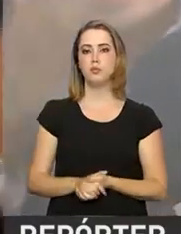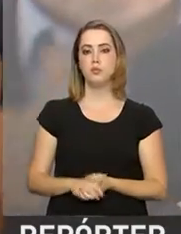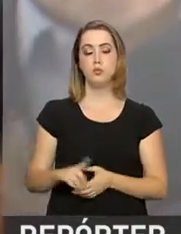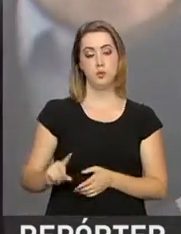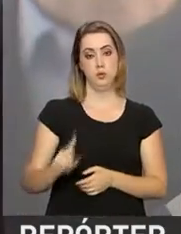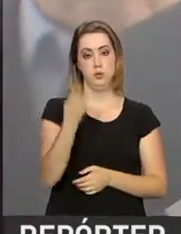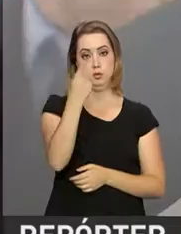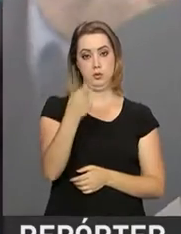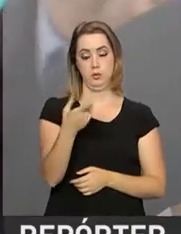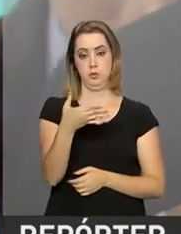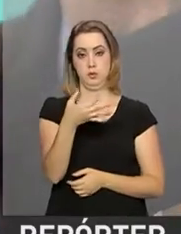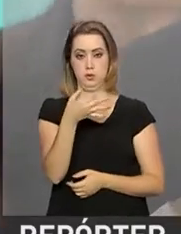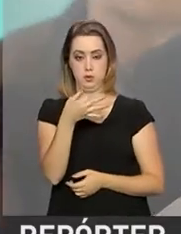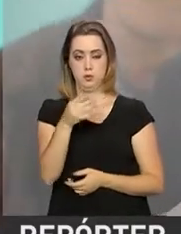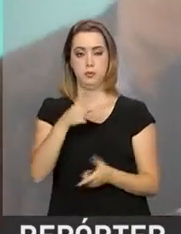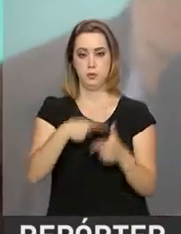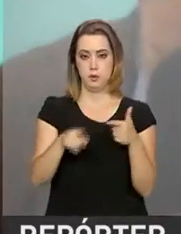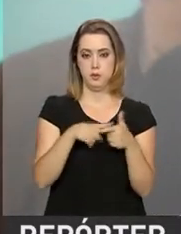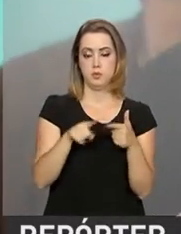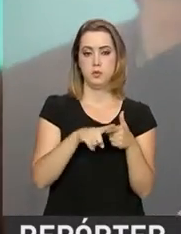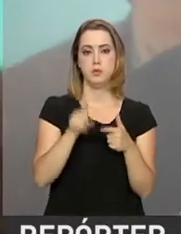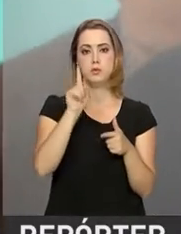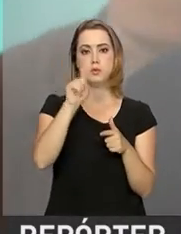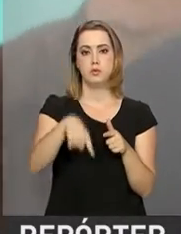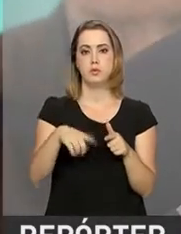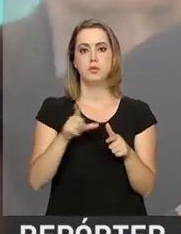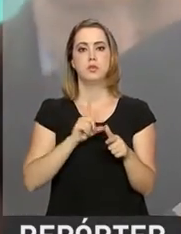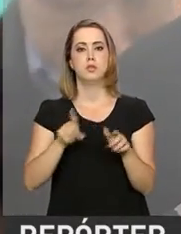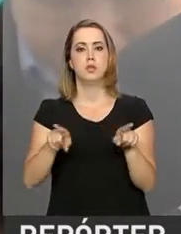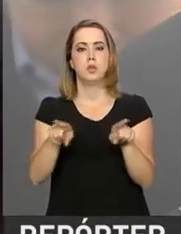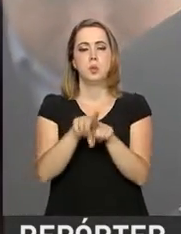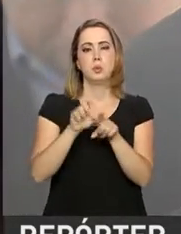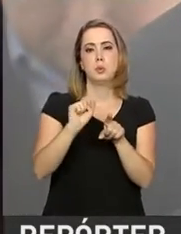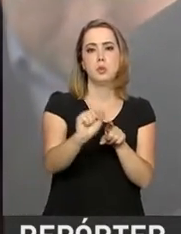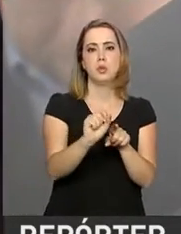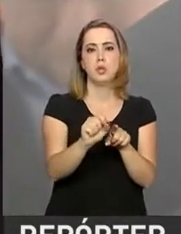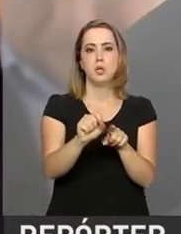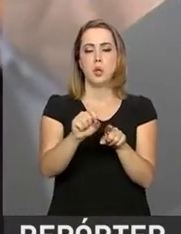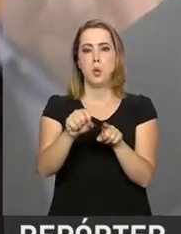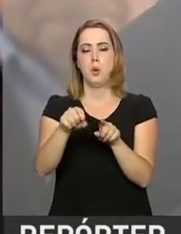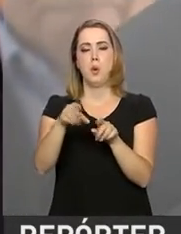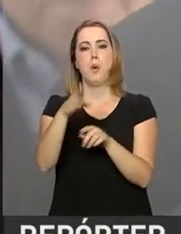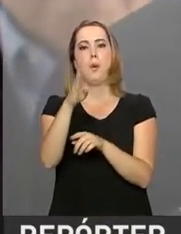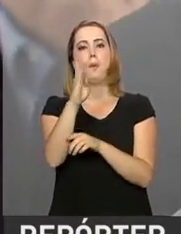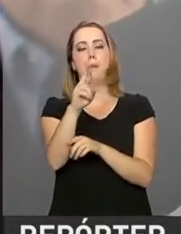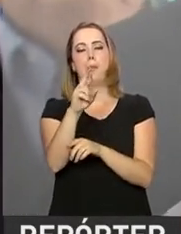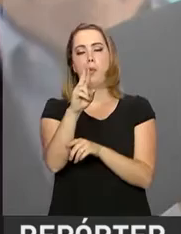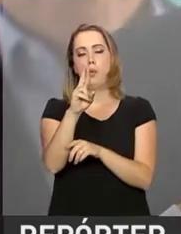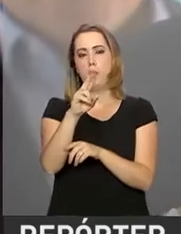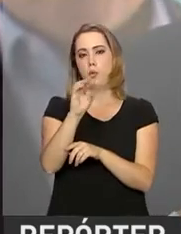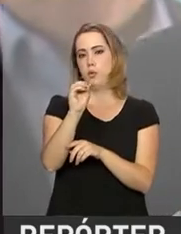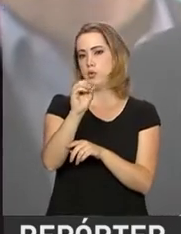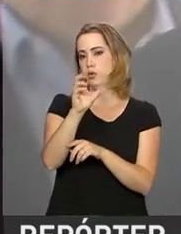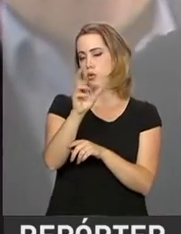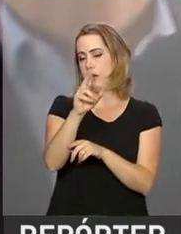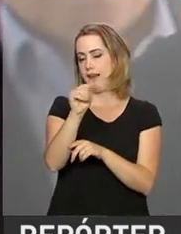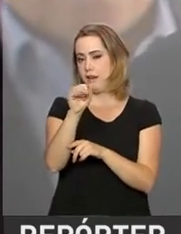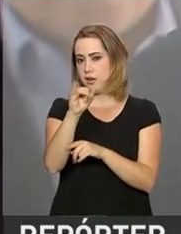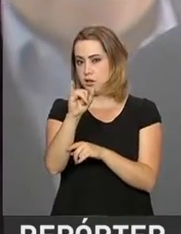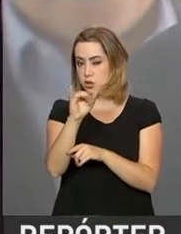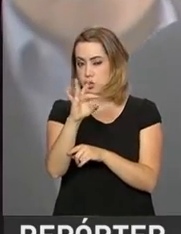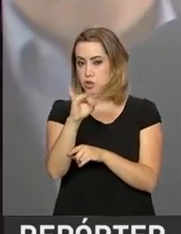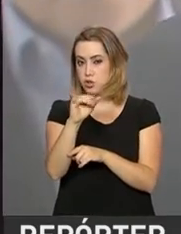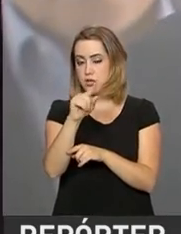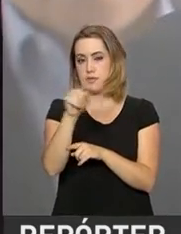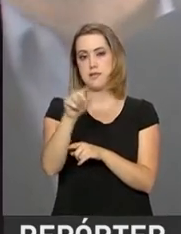principais questões que nós enfrentamos era um pouco não engessar a instituição e não burocratizar os processos de decisórios, inclusive. Então,